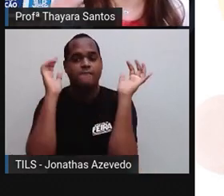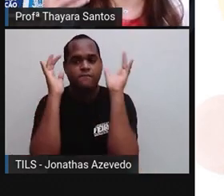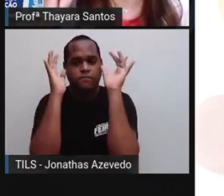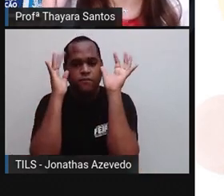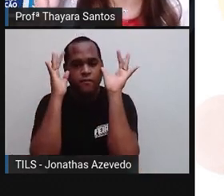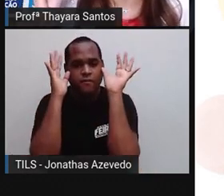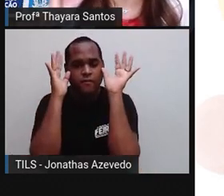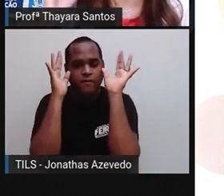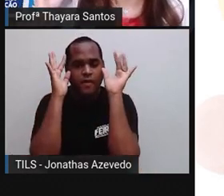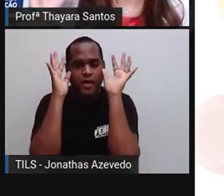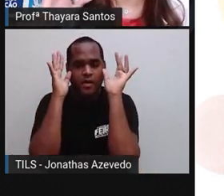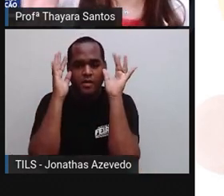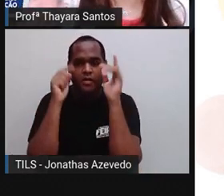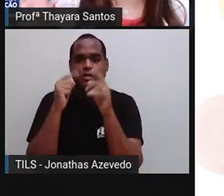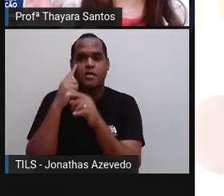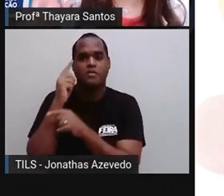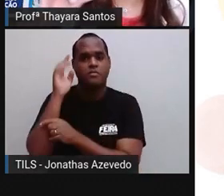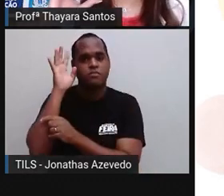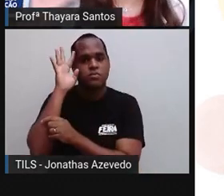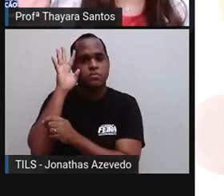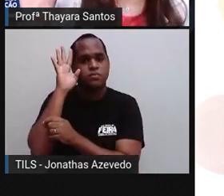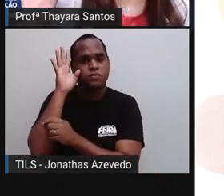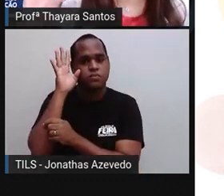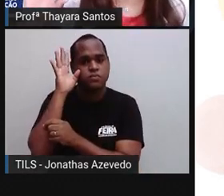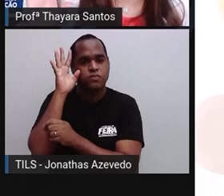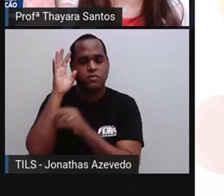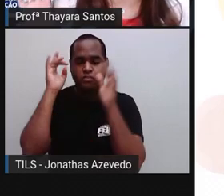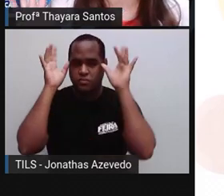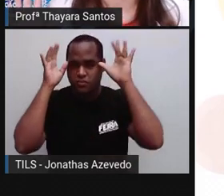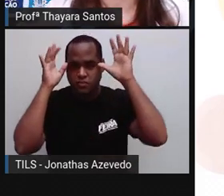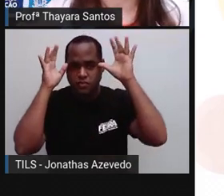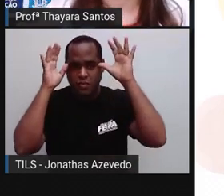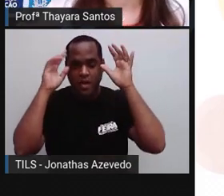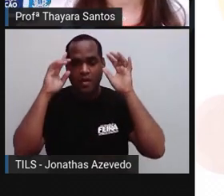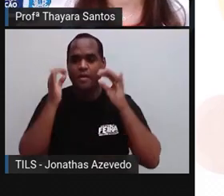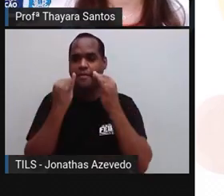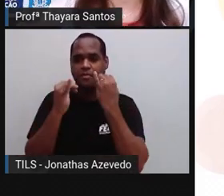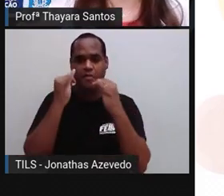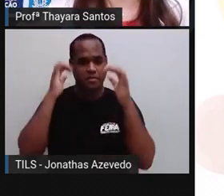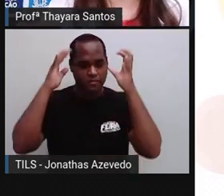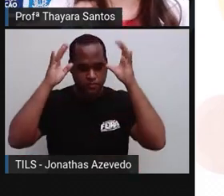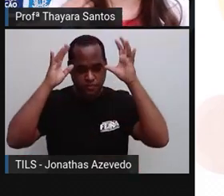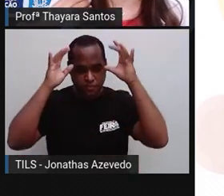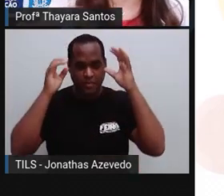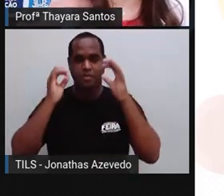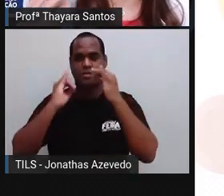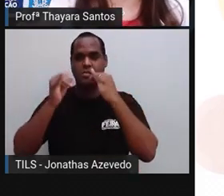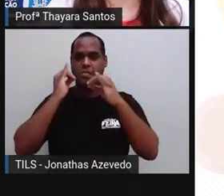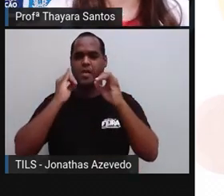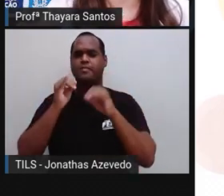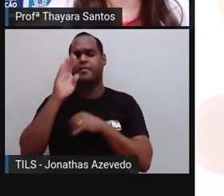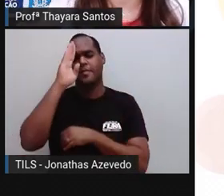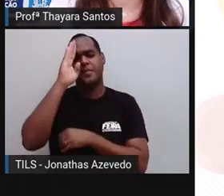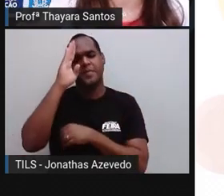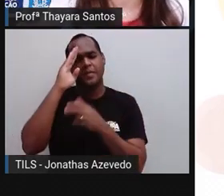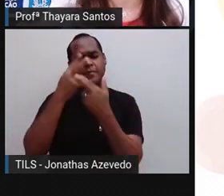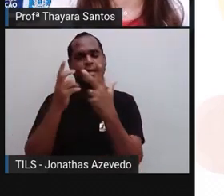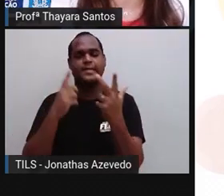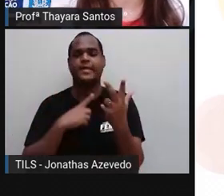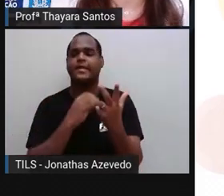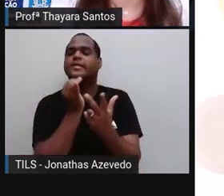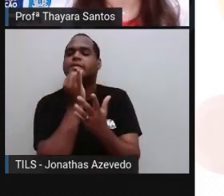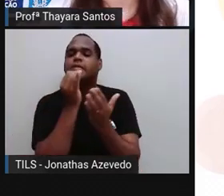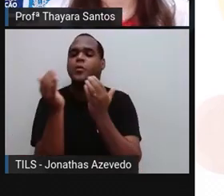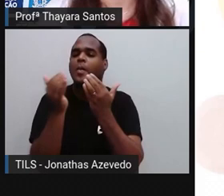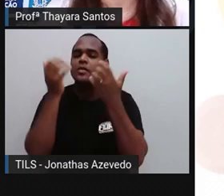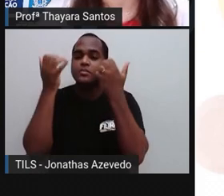pessoa permaneça ali ligada o tempo todo, parecendo que ela está elétrica. E as principais, os principais exemplos de drogas